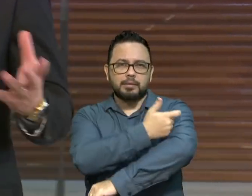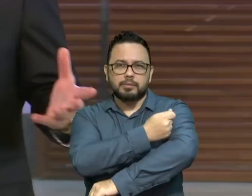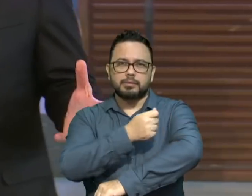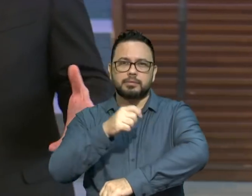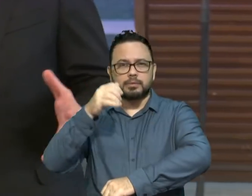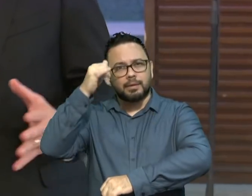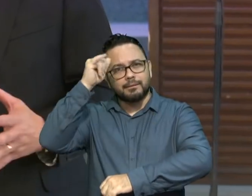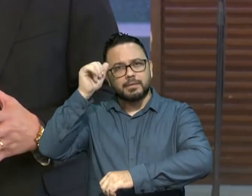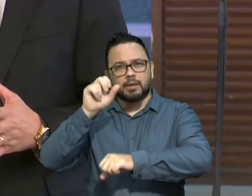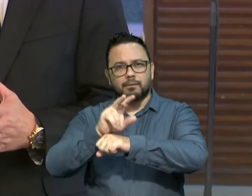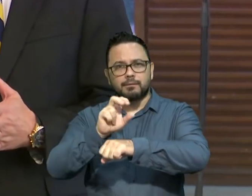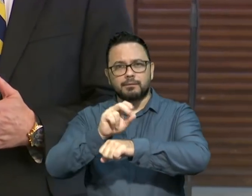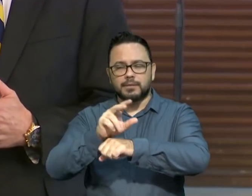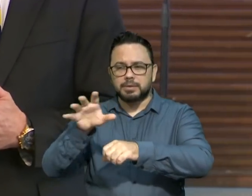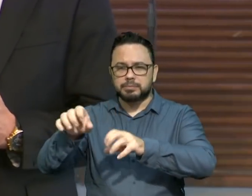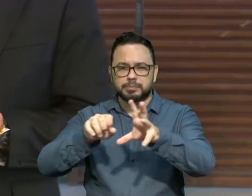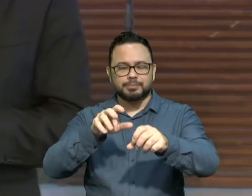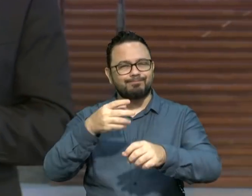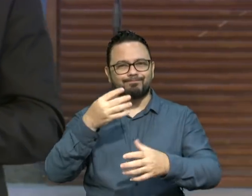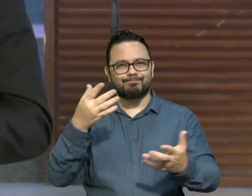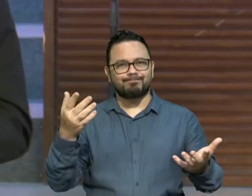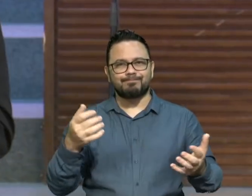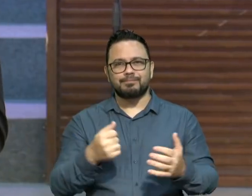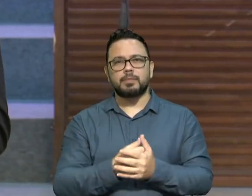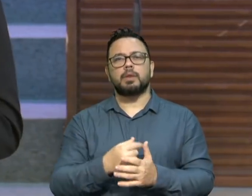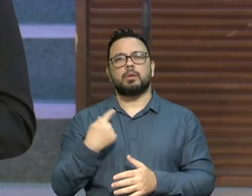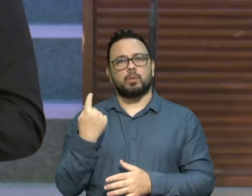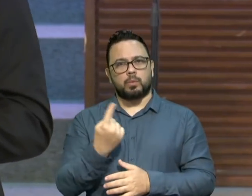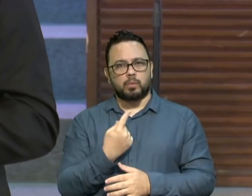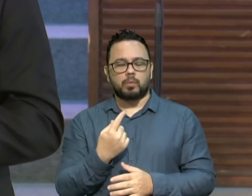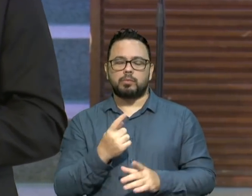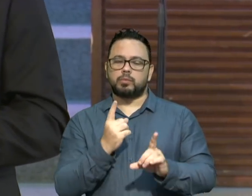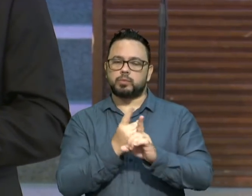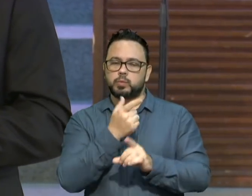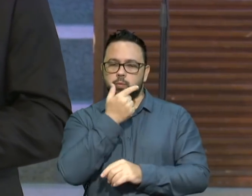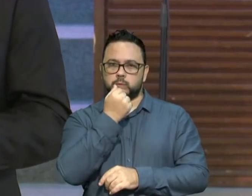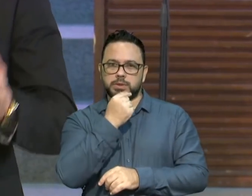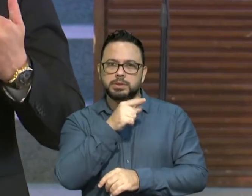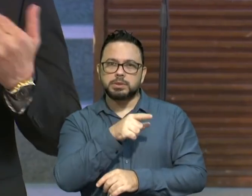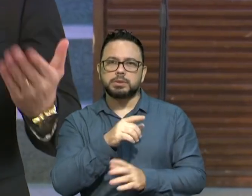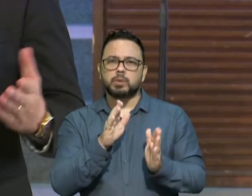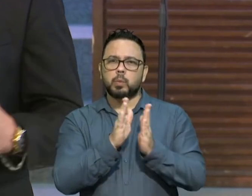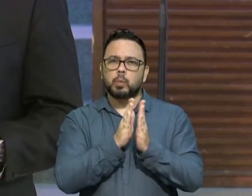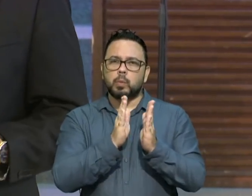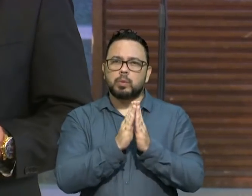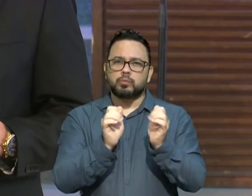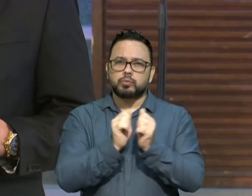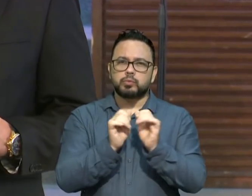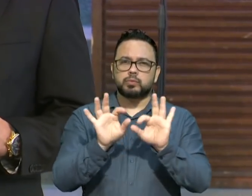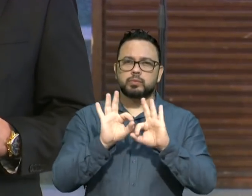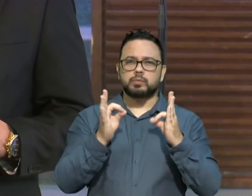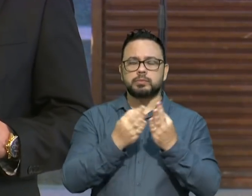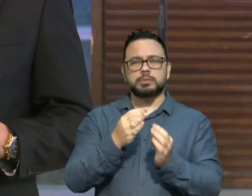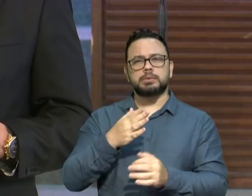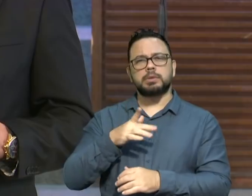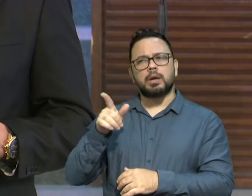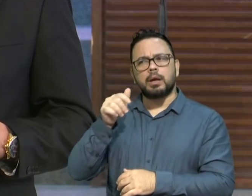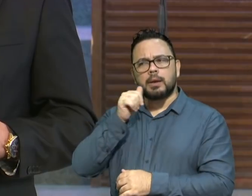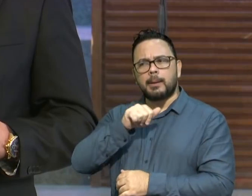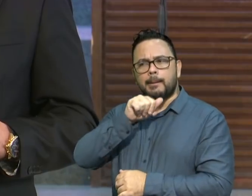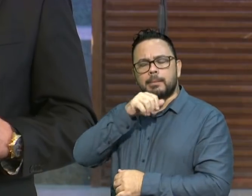entubado inchado e Oramos com ele para a família eu ia vir uma paz do coração daquela